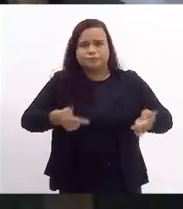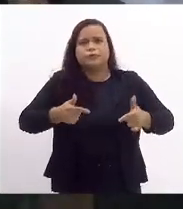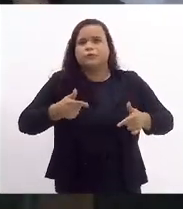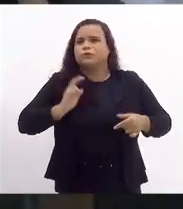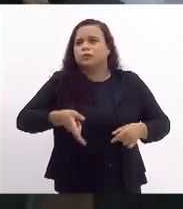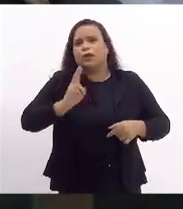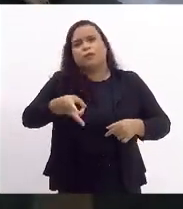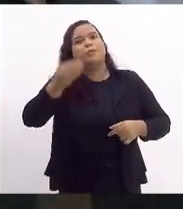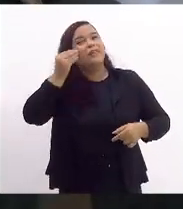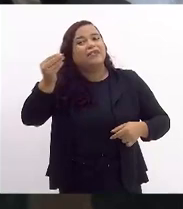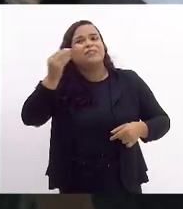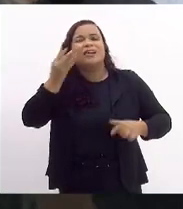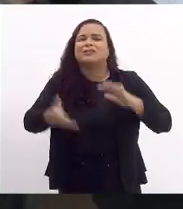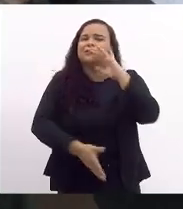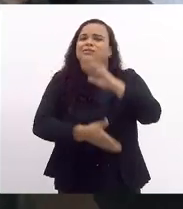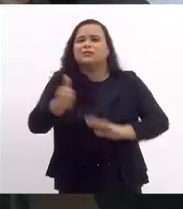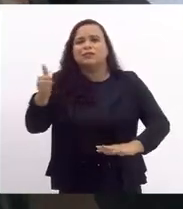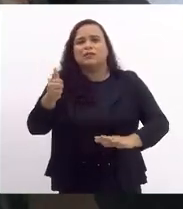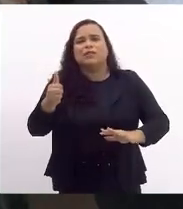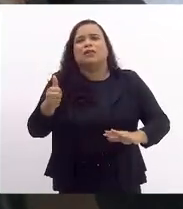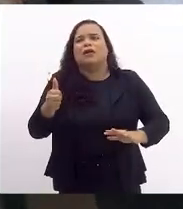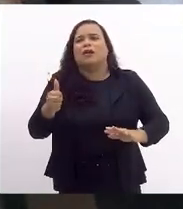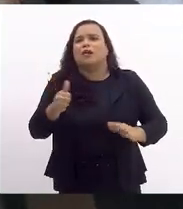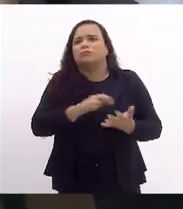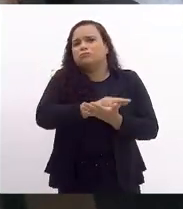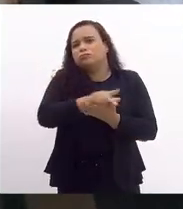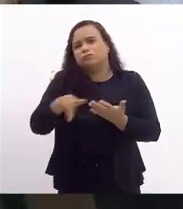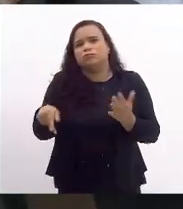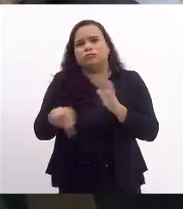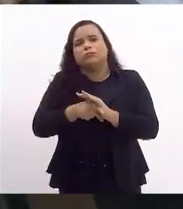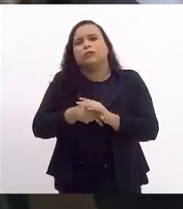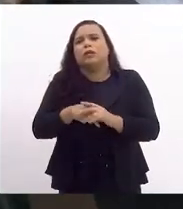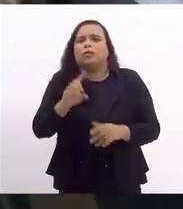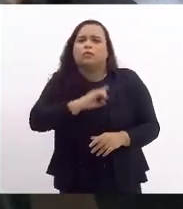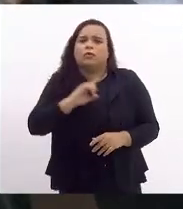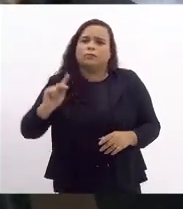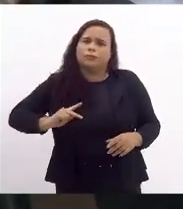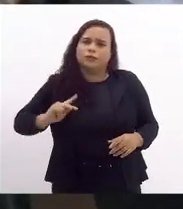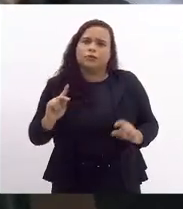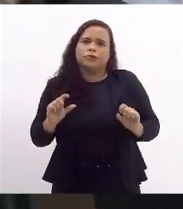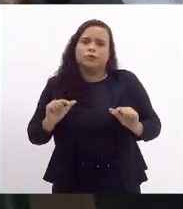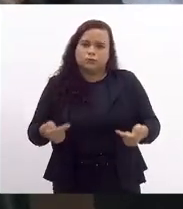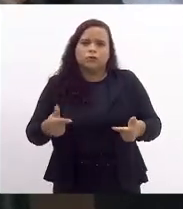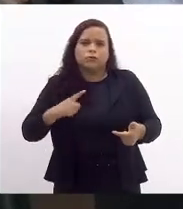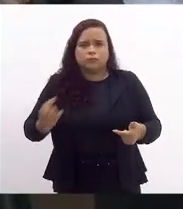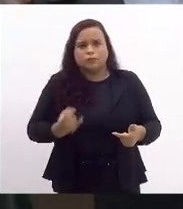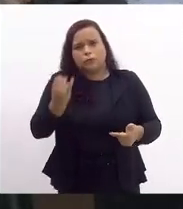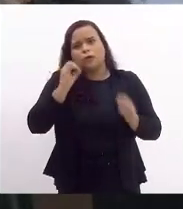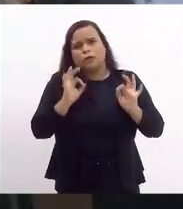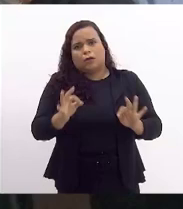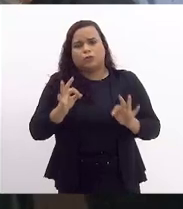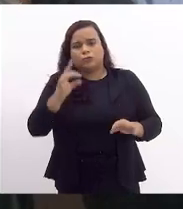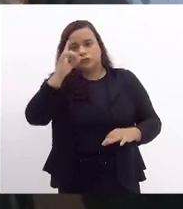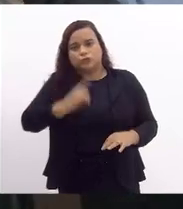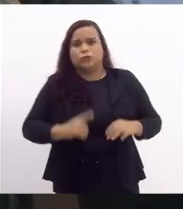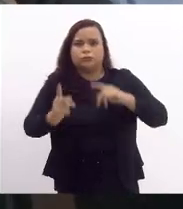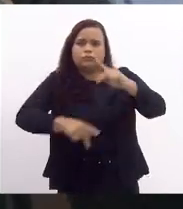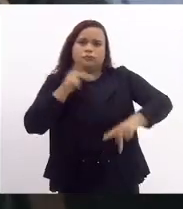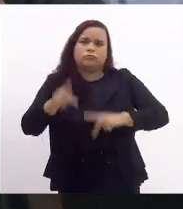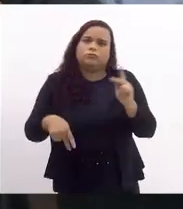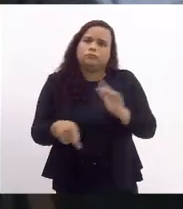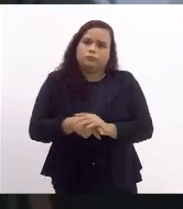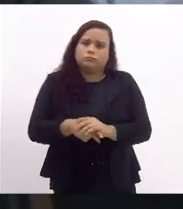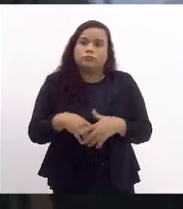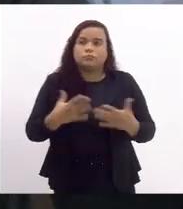tempo inteiro para tentar e as prerrogativas da Defensoria que tem sido justamente tão importante para garantir o direito da população